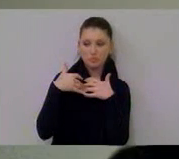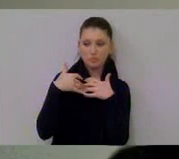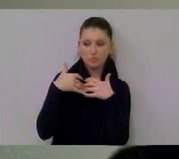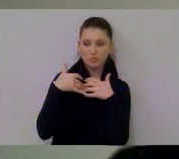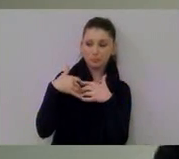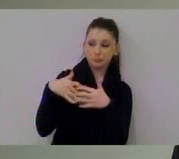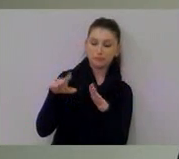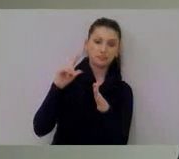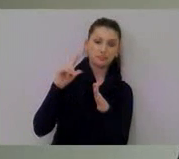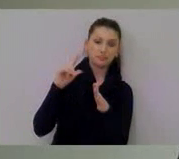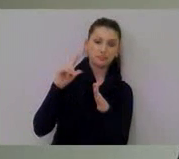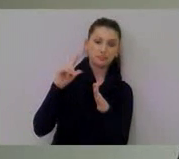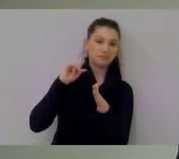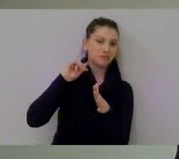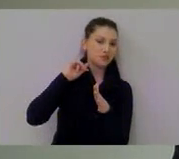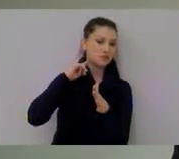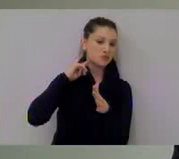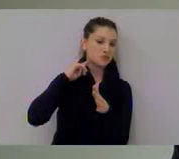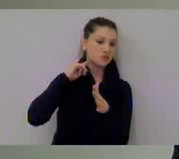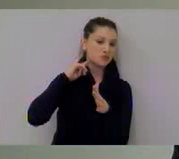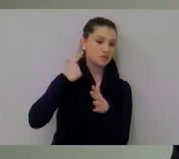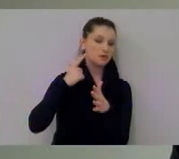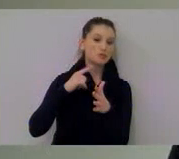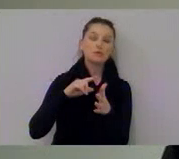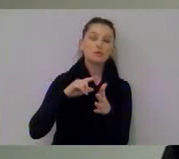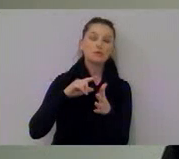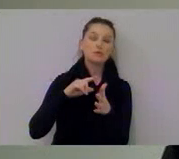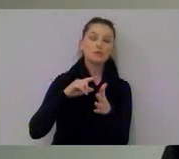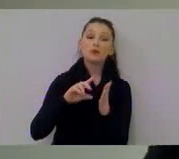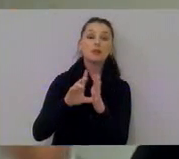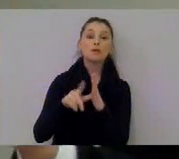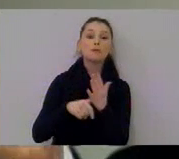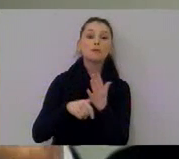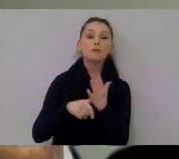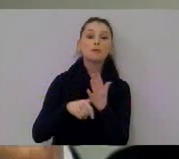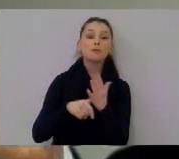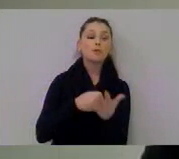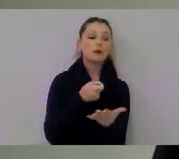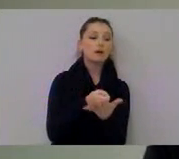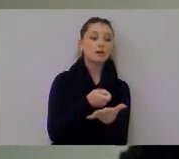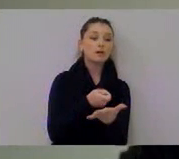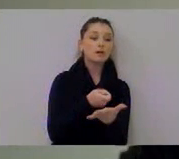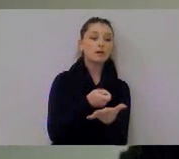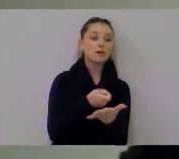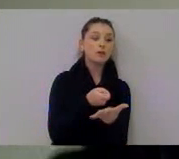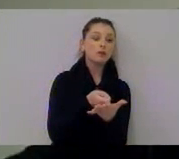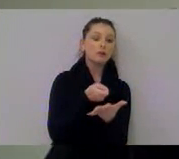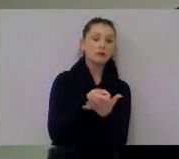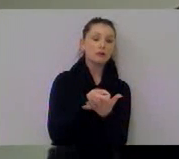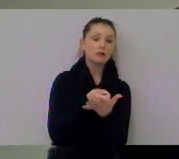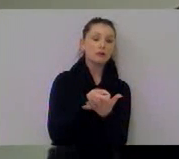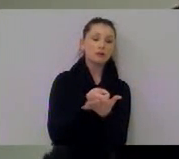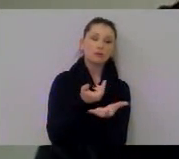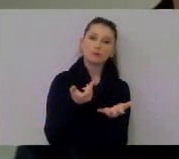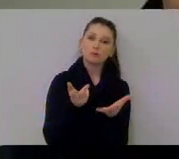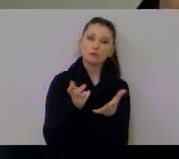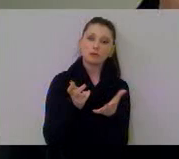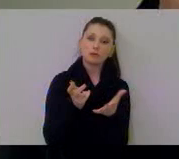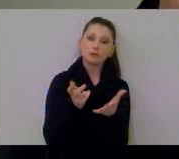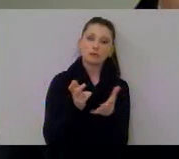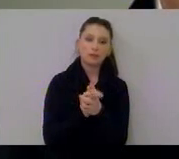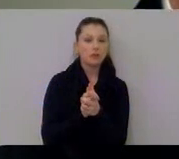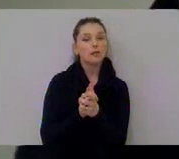tem que notificar o próprio morador, denunciando para a prefeitura cobrar isso